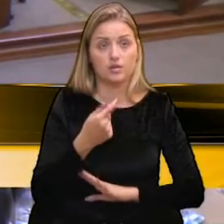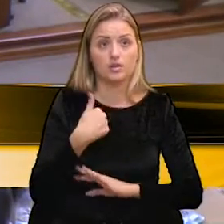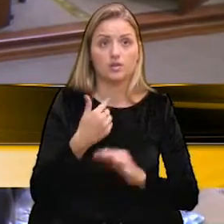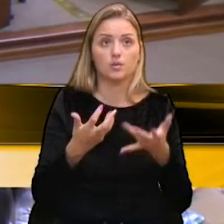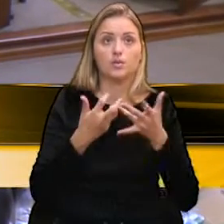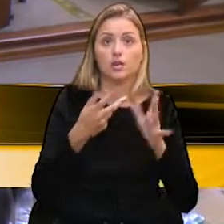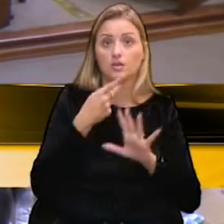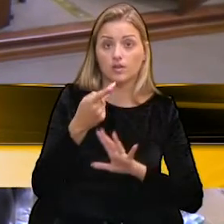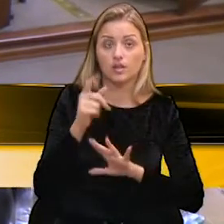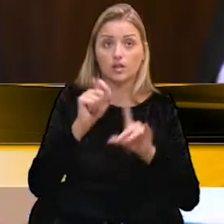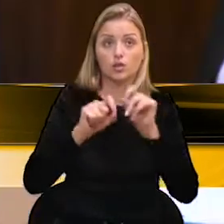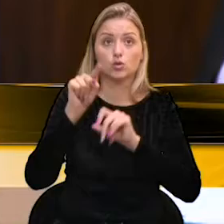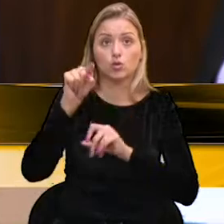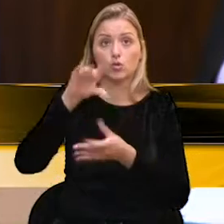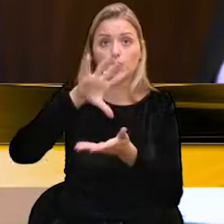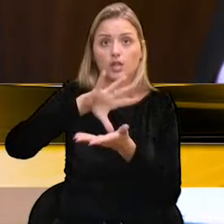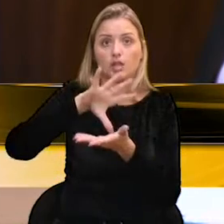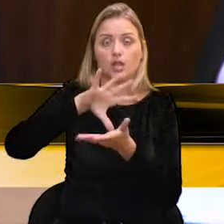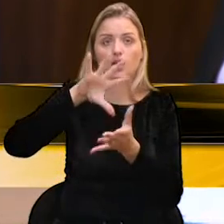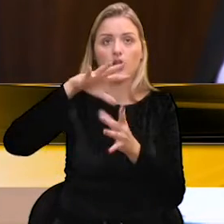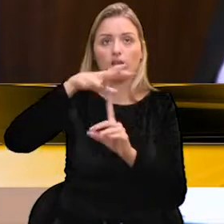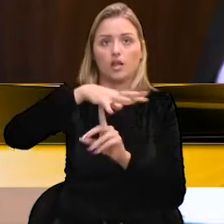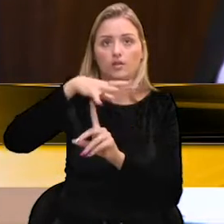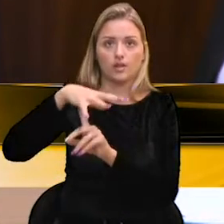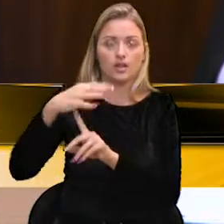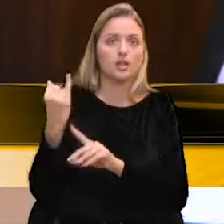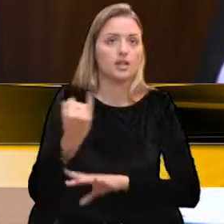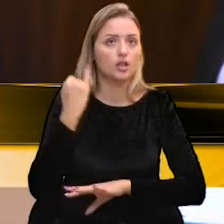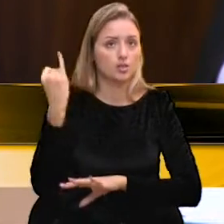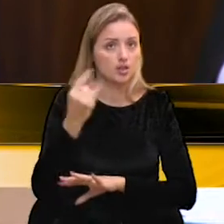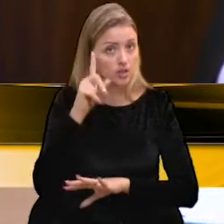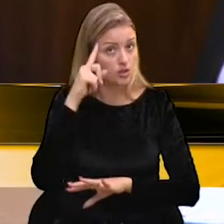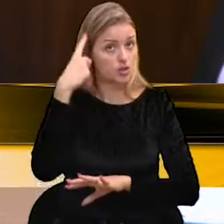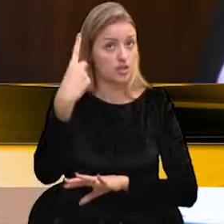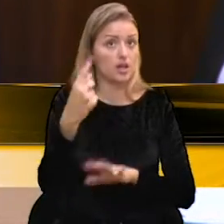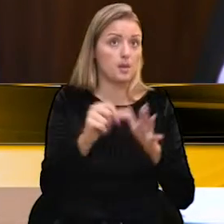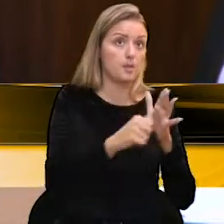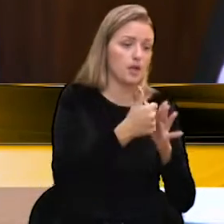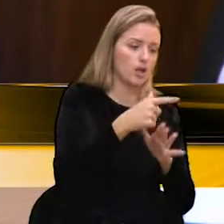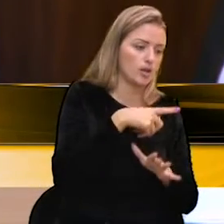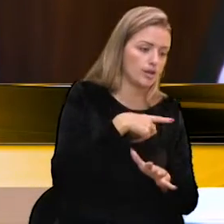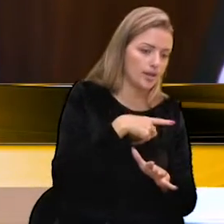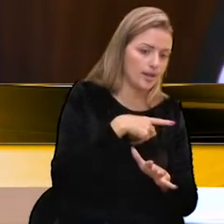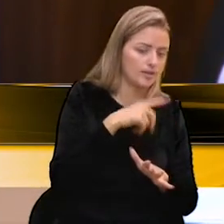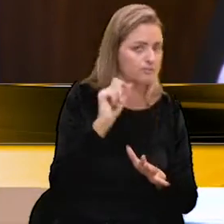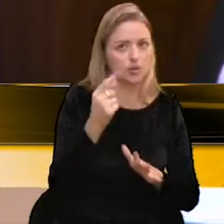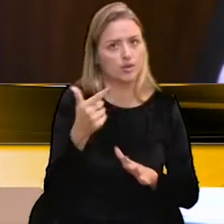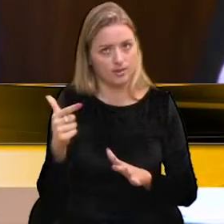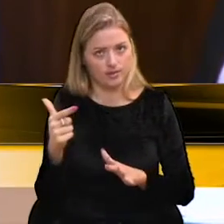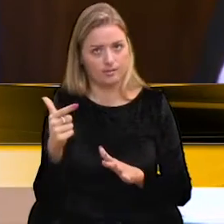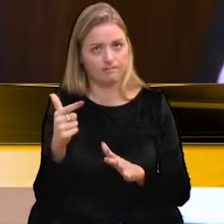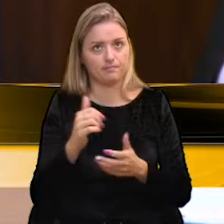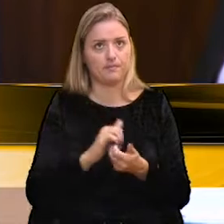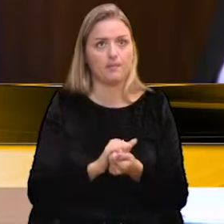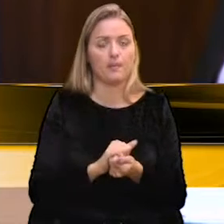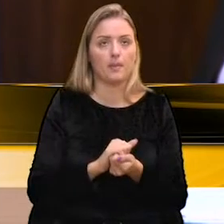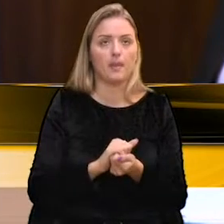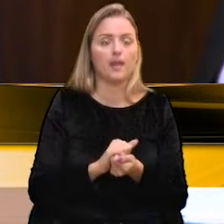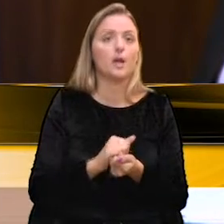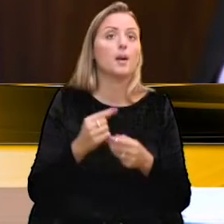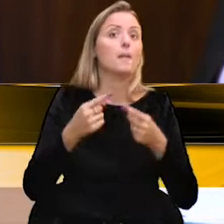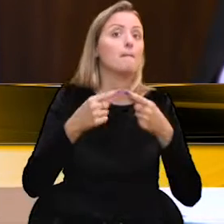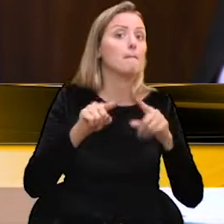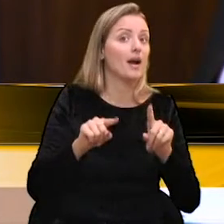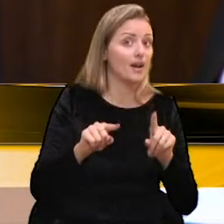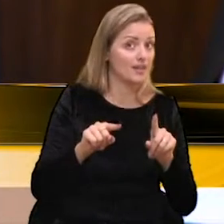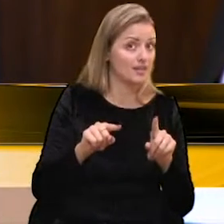eu quero dizer o seguinte sobre essa feira. Primeiro, é uma importante iniciativa, é melhor ter do que não ter. É bem-vinda. Agora,